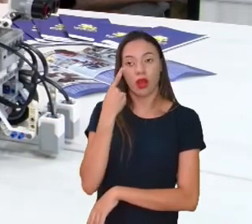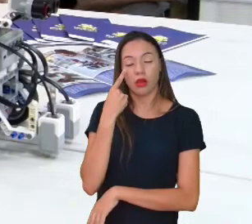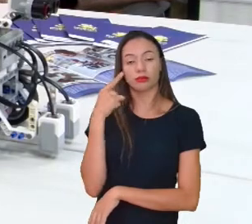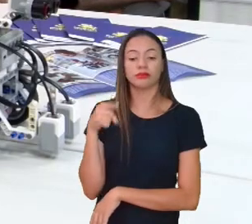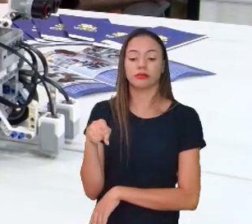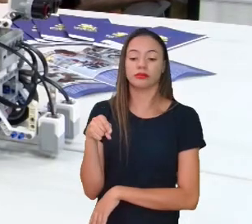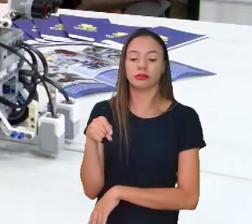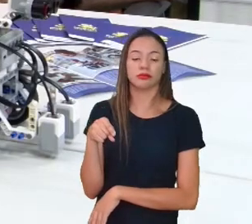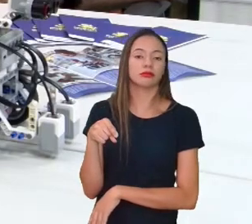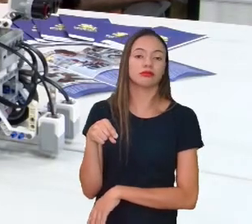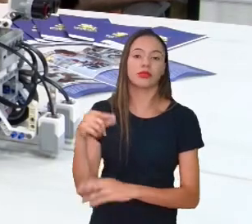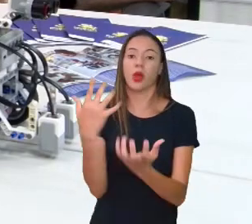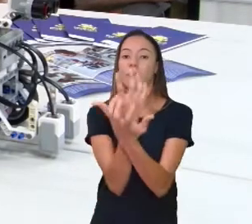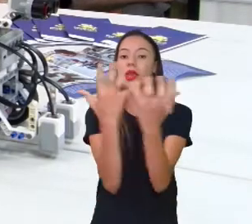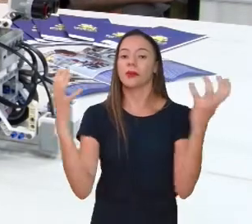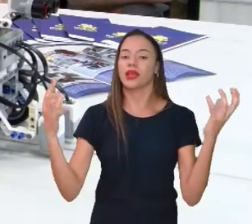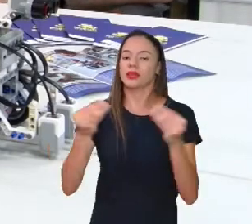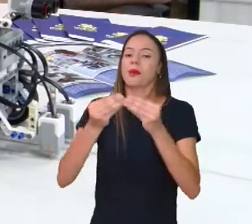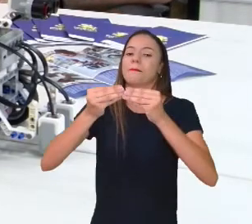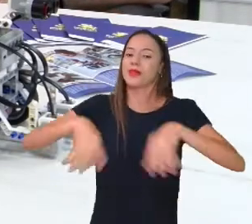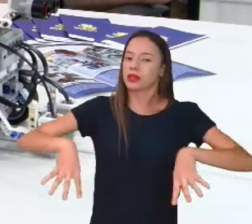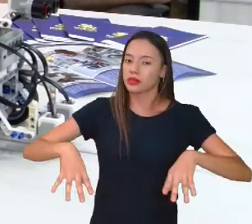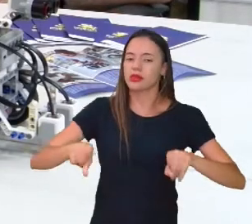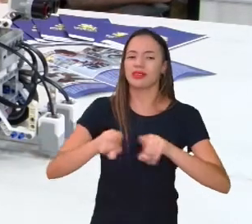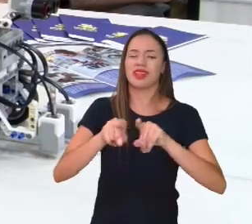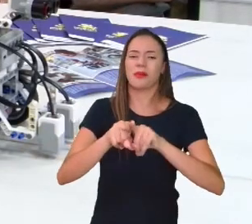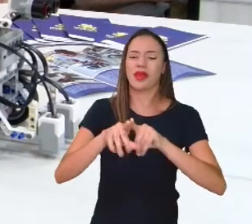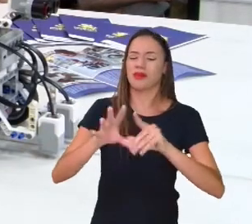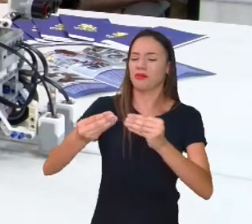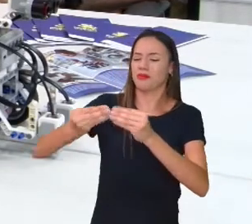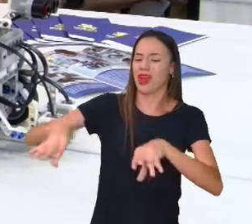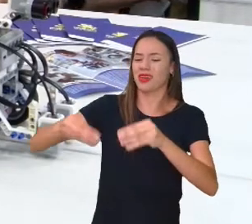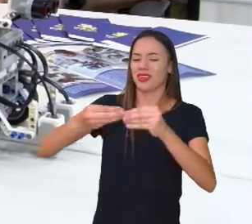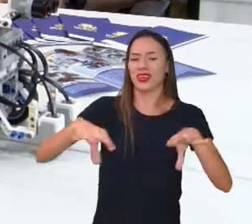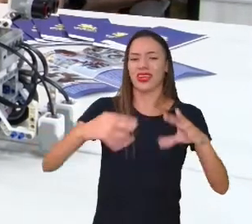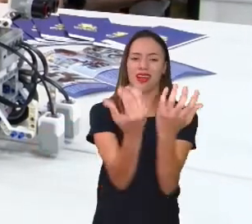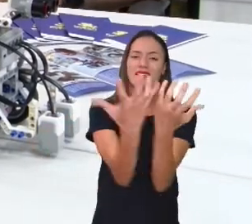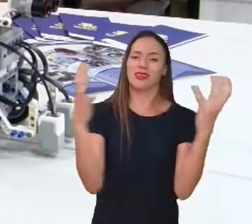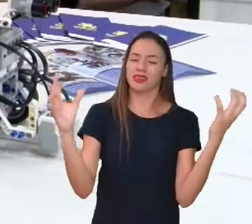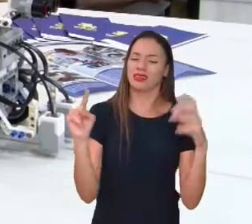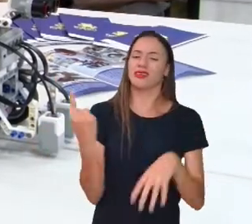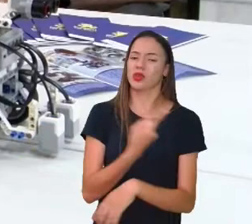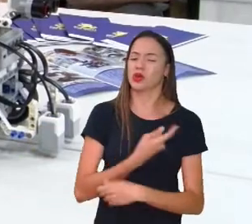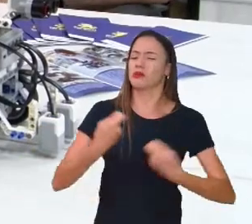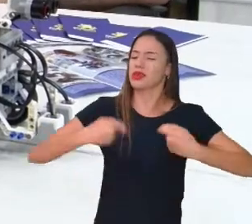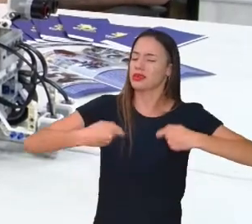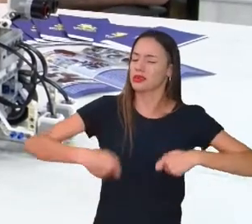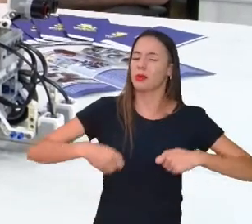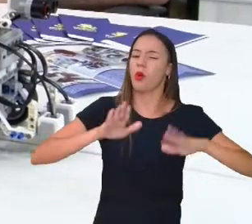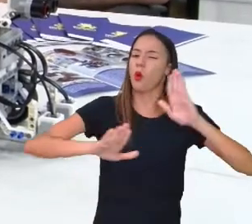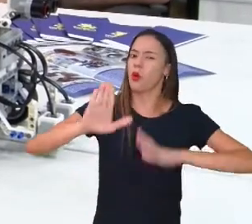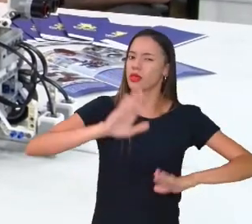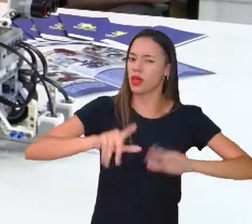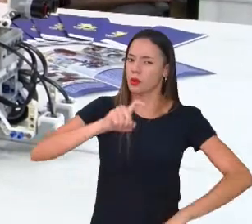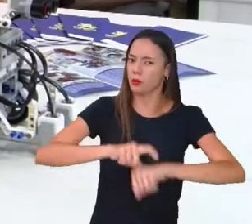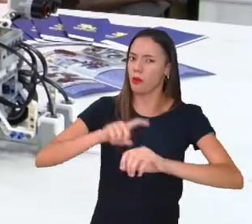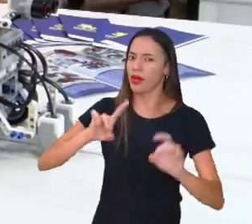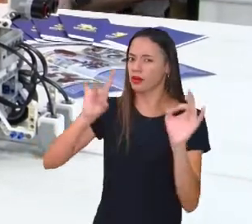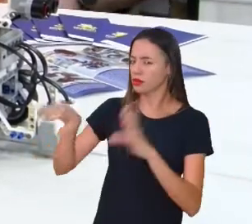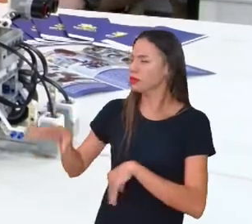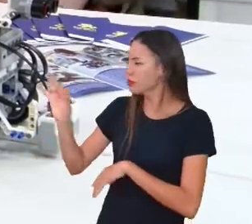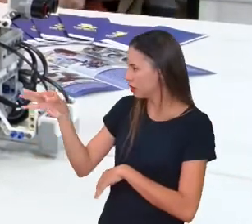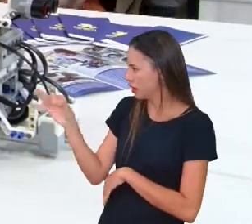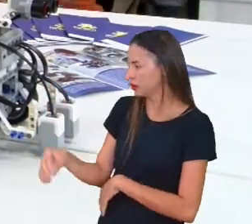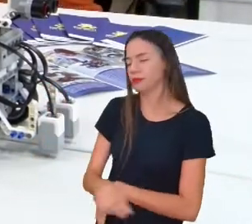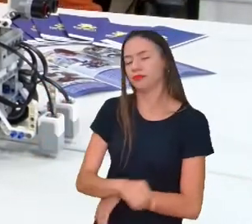atinge ao meio ambiente, a gente polui. Então, a gente precisa ter muito cuidado, não é, Tiago, nessa hora de descartar.